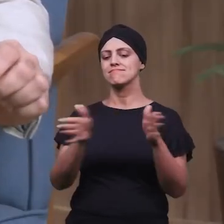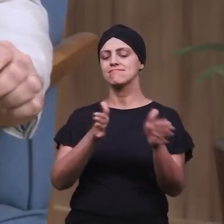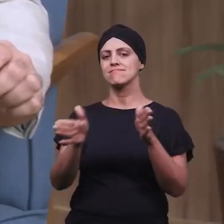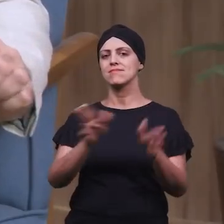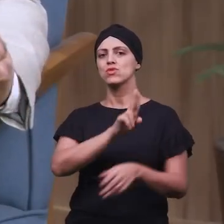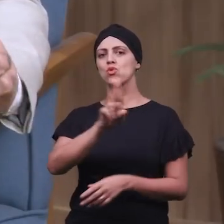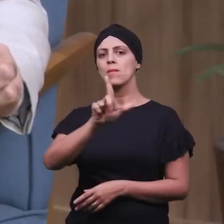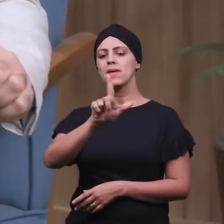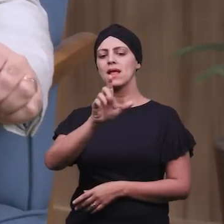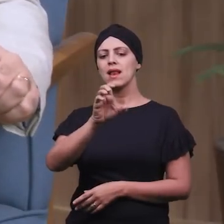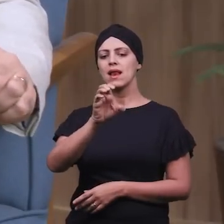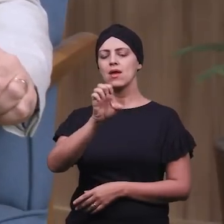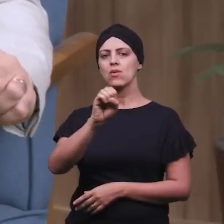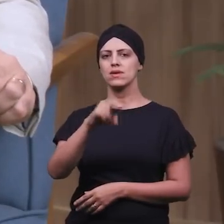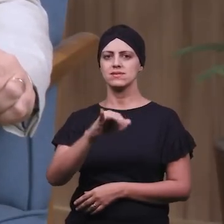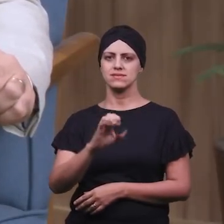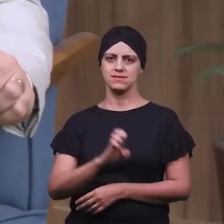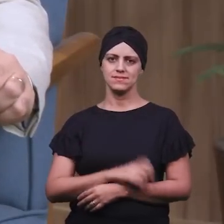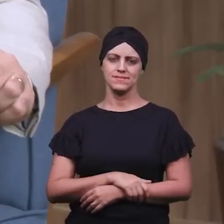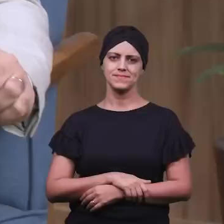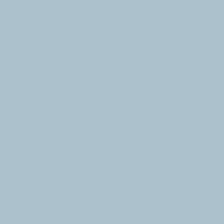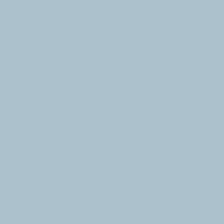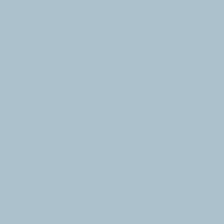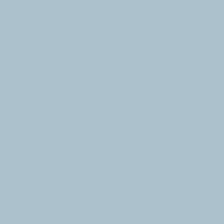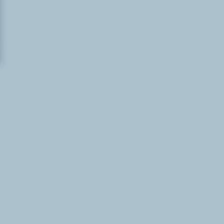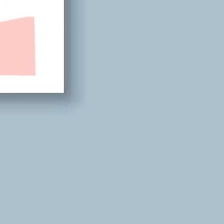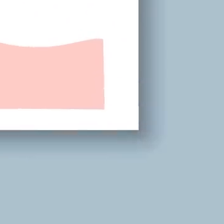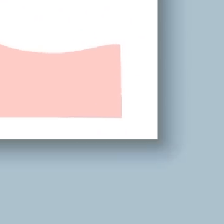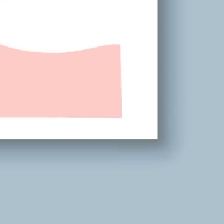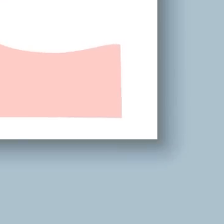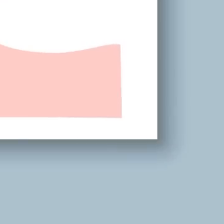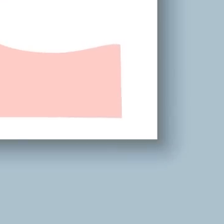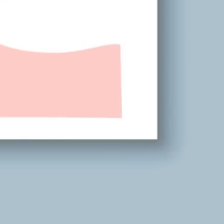de acessibilidade, que é a nossa irmã Leonice Rocha.